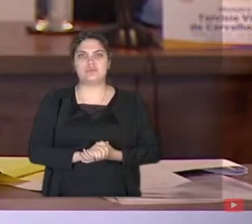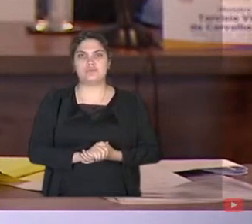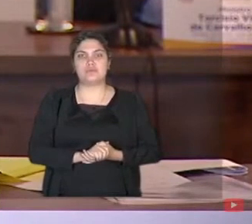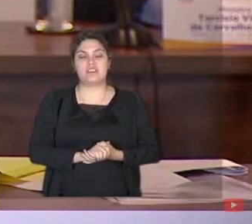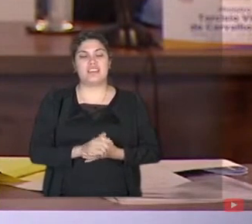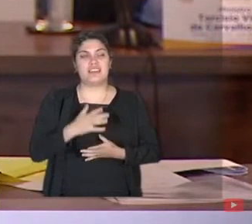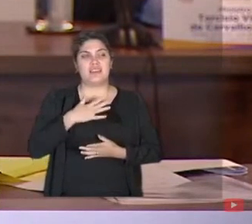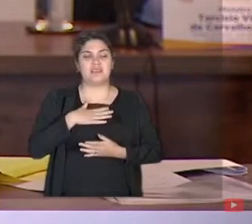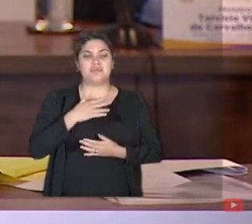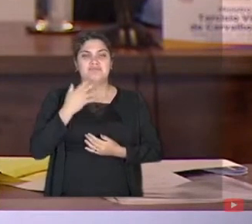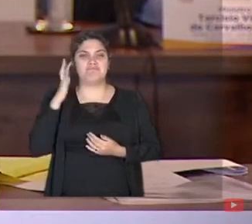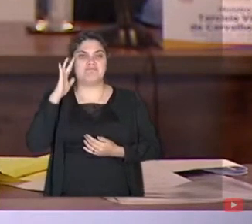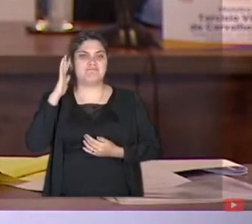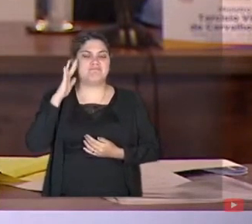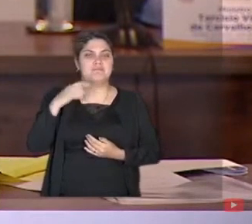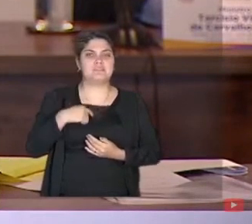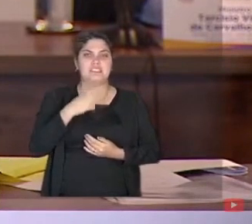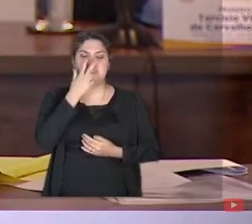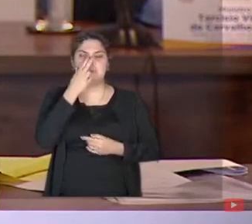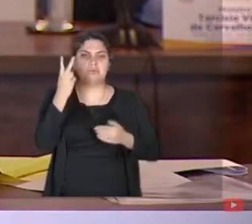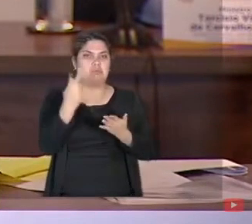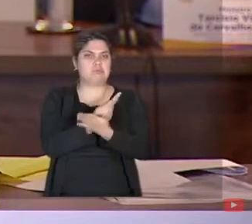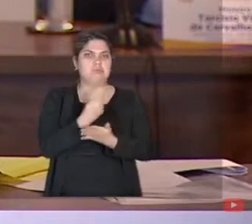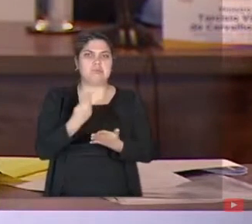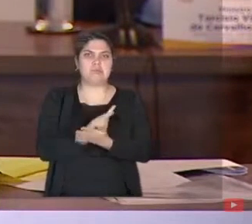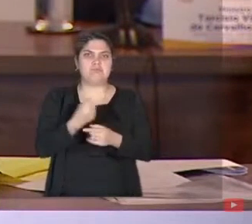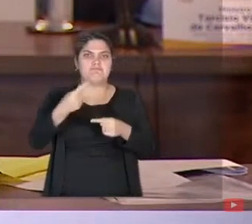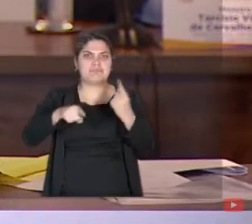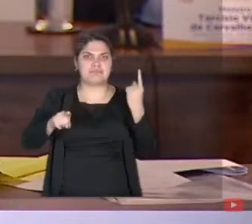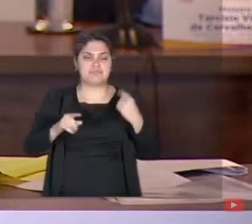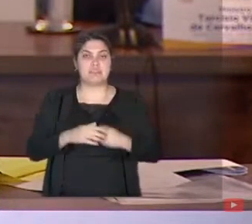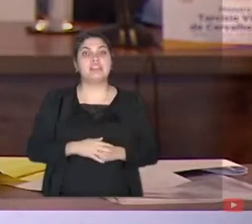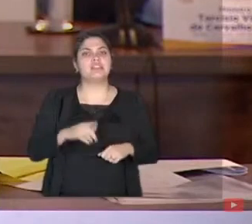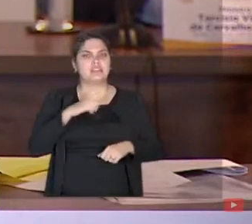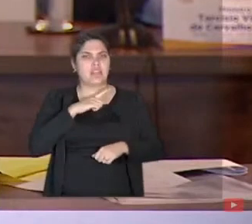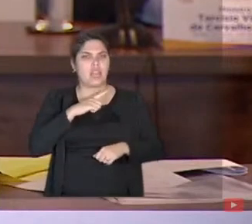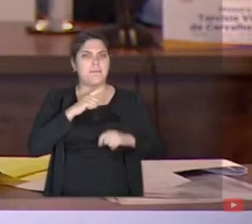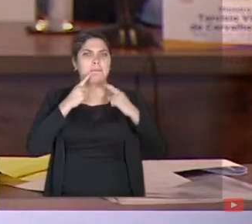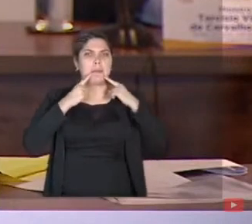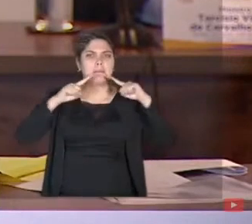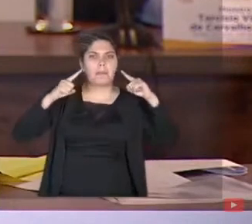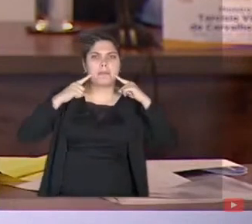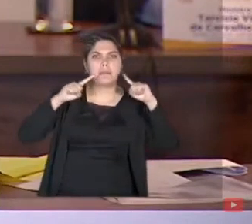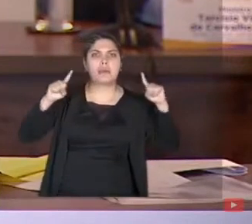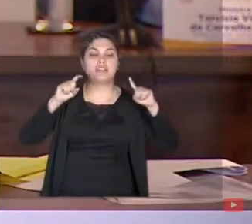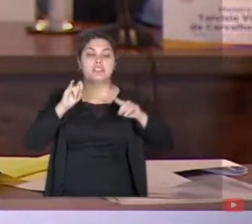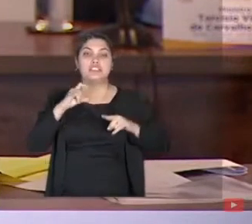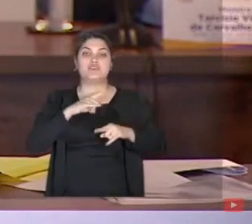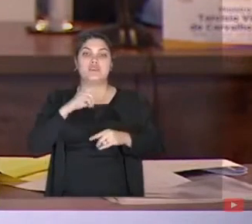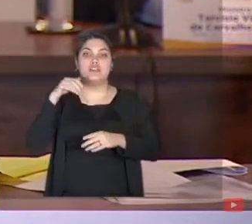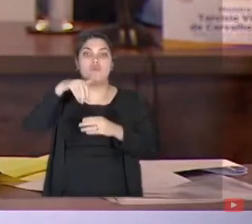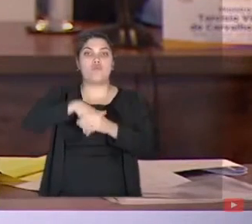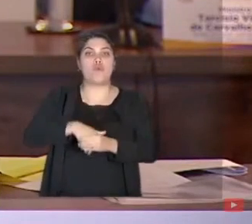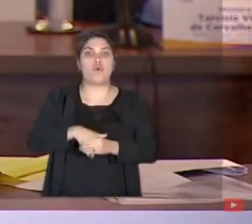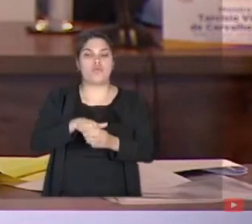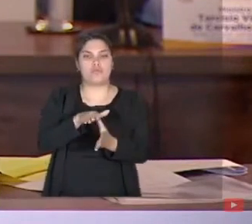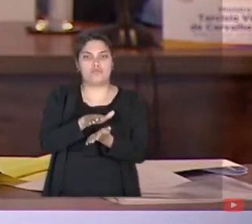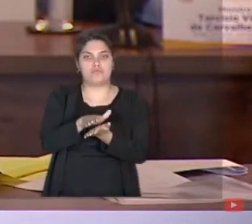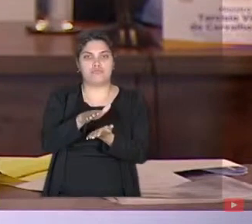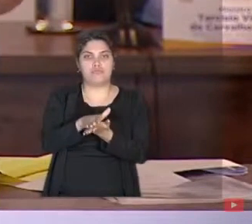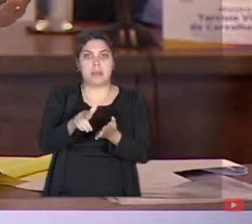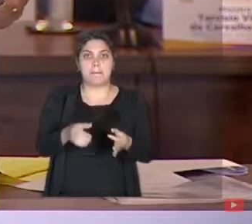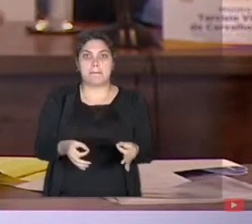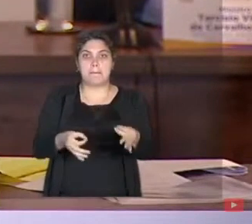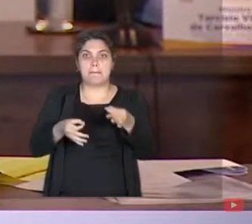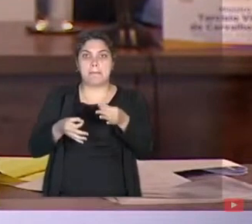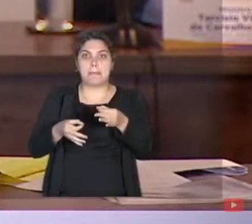Me parece inequívoco isso. Há uma reivindicação de que se tivesse o voto impresso, portanto,